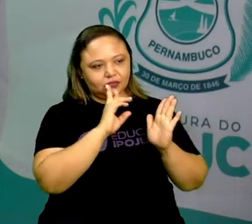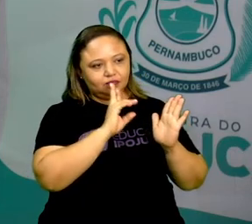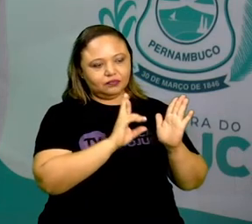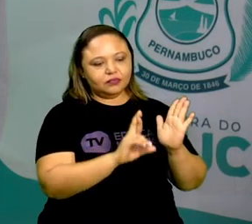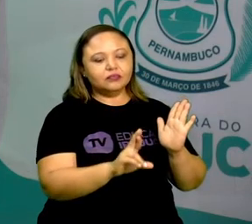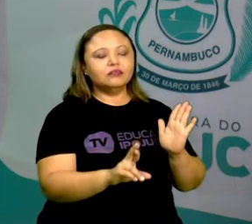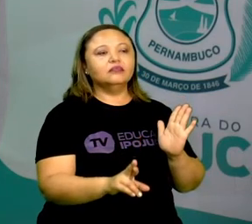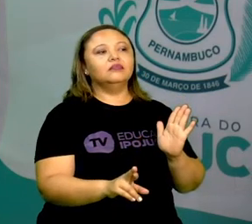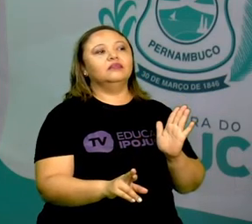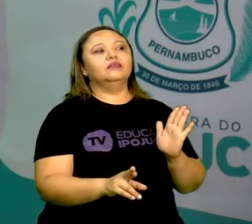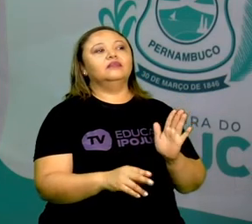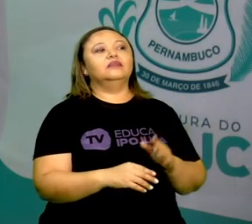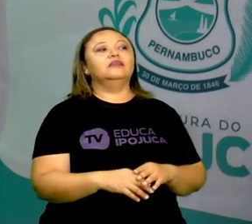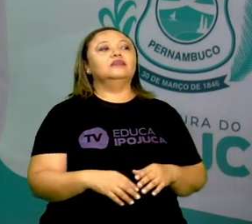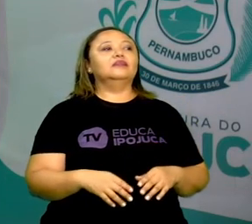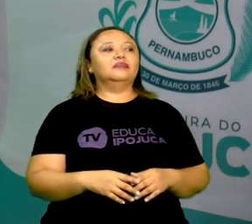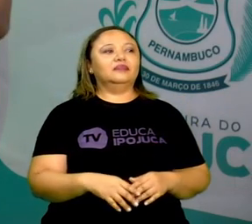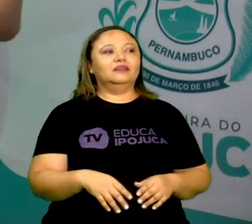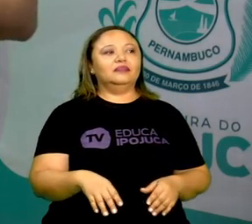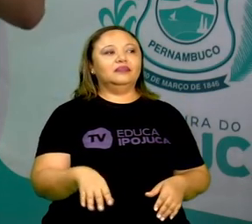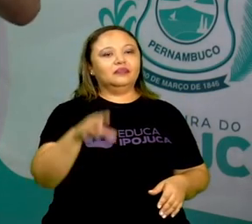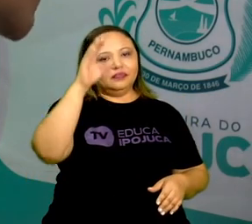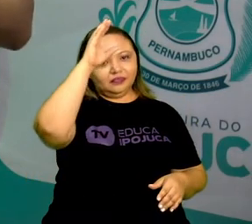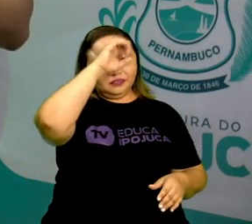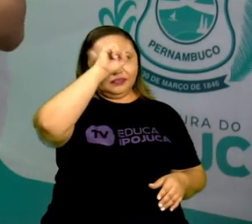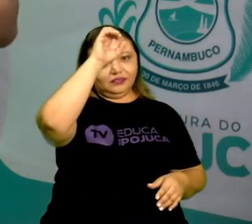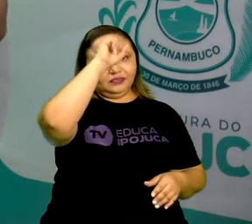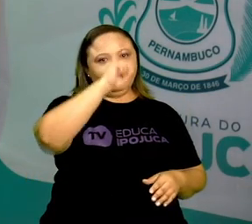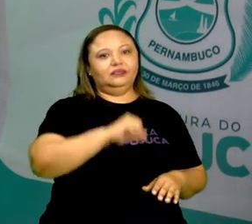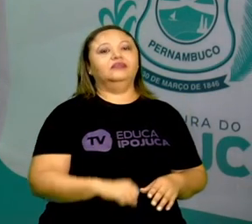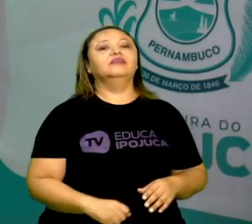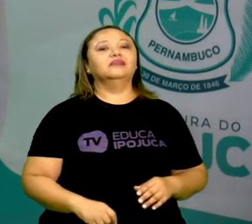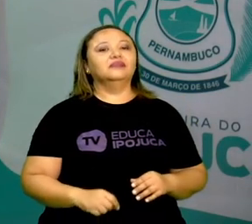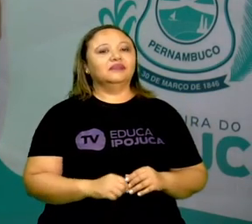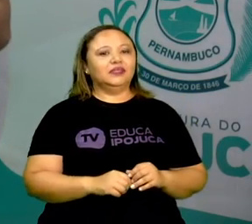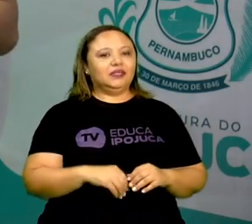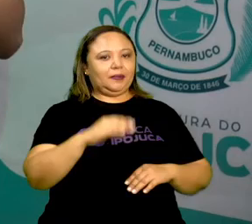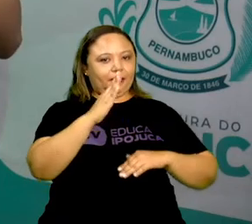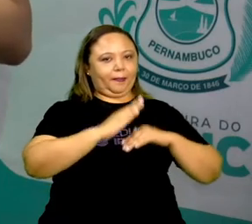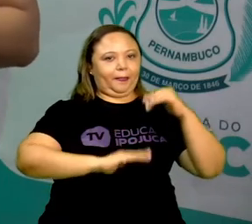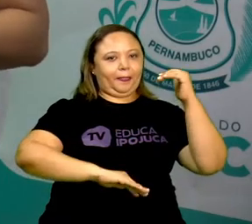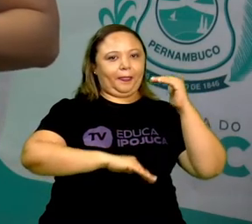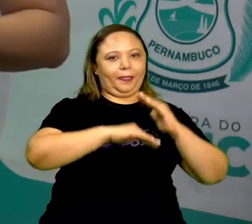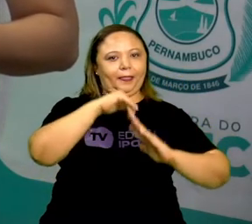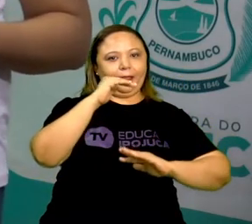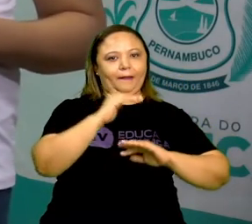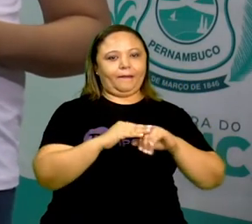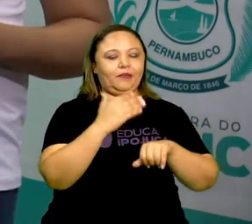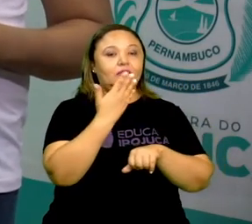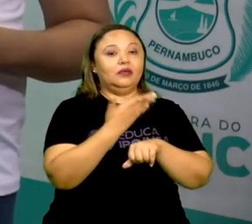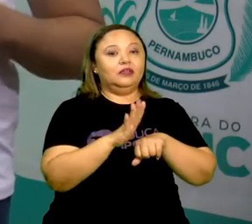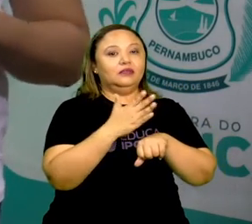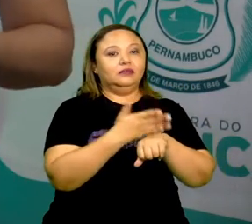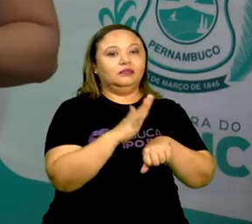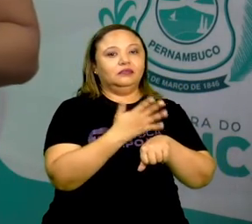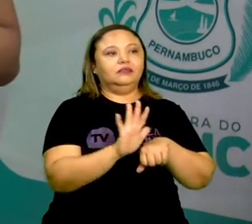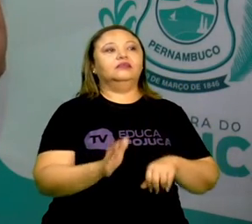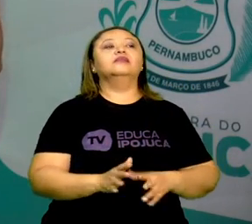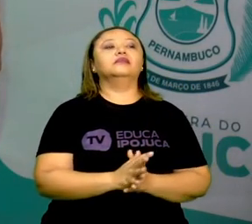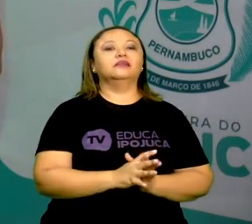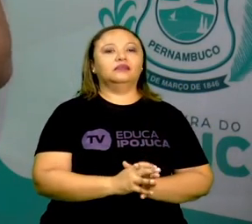responda com calma e atenção e aprenda praticando. Esse é o nosso momento de aula e